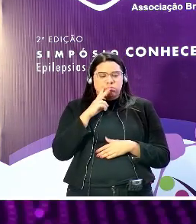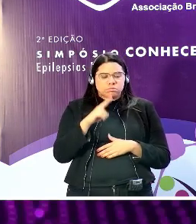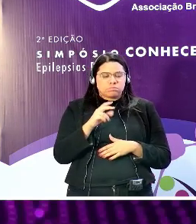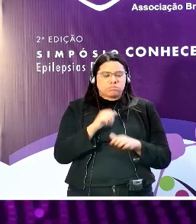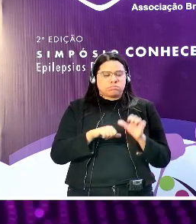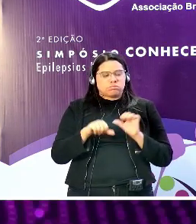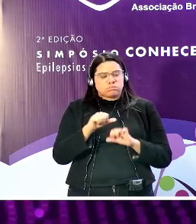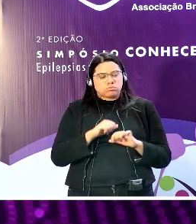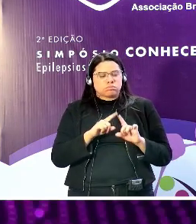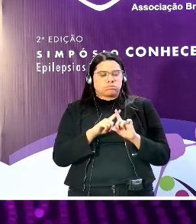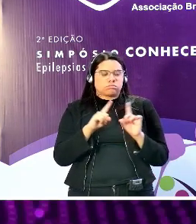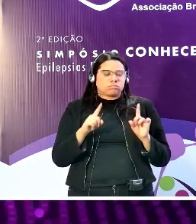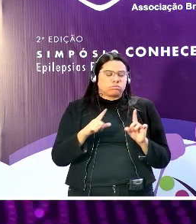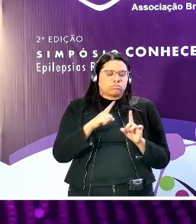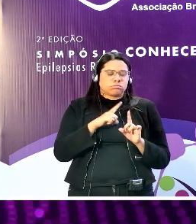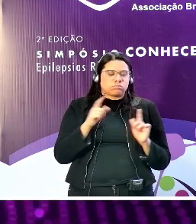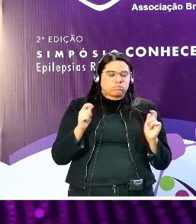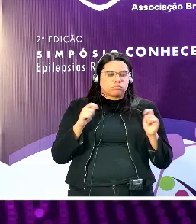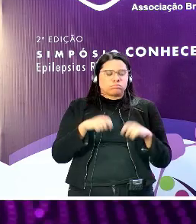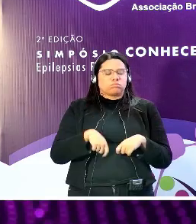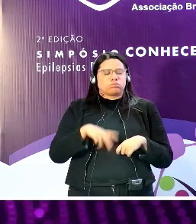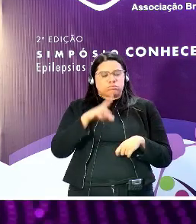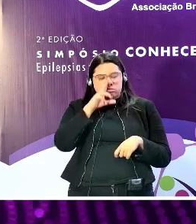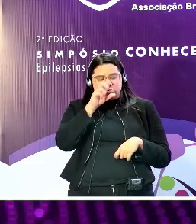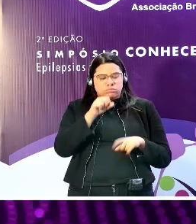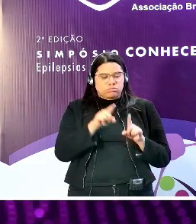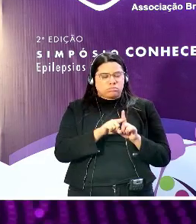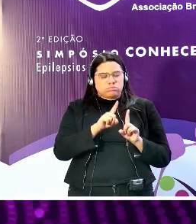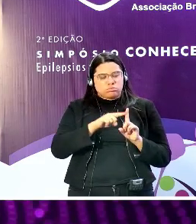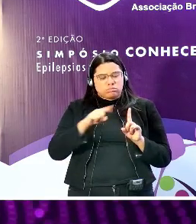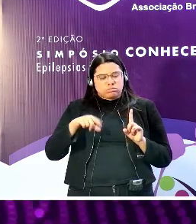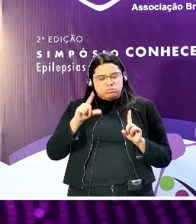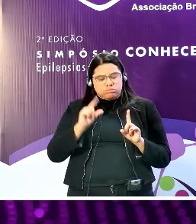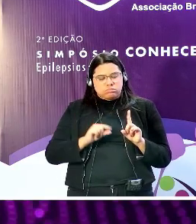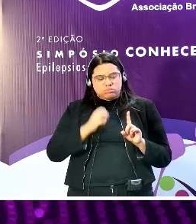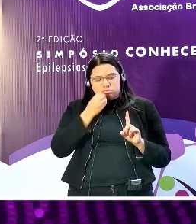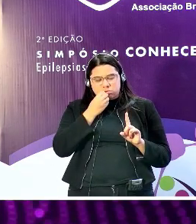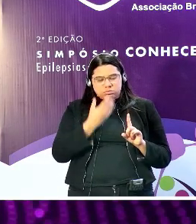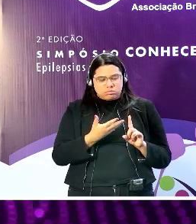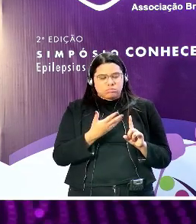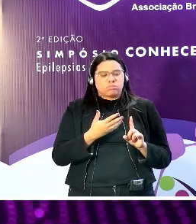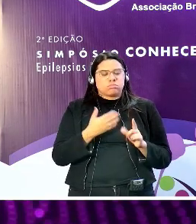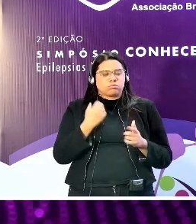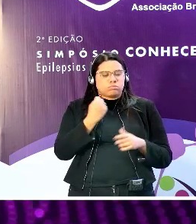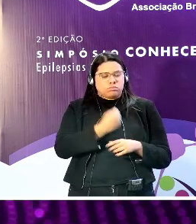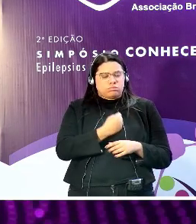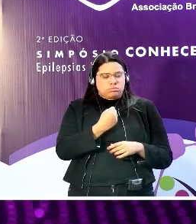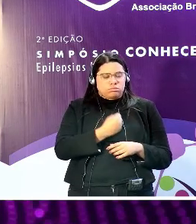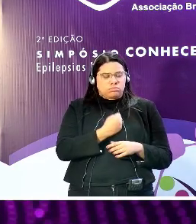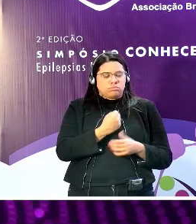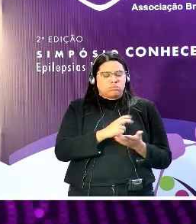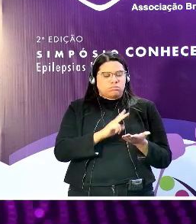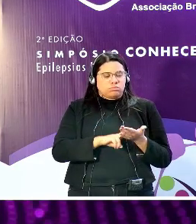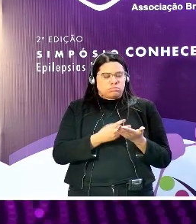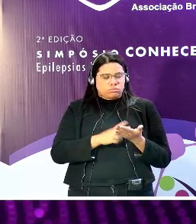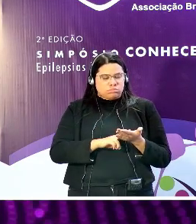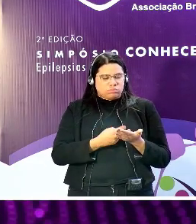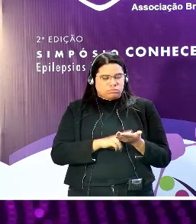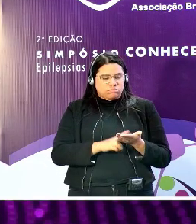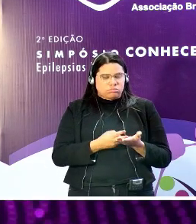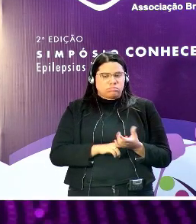mas existe um potencial imenso e uma redução muito boa no número de episódios de crises.